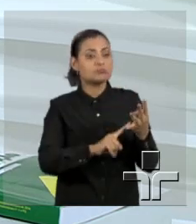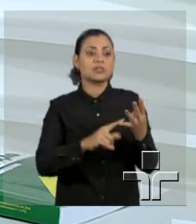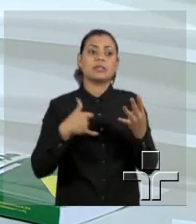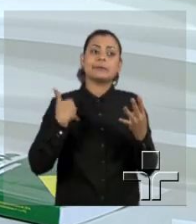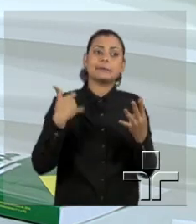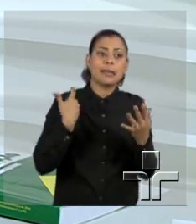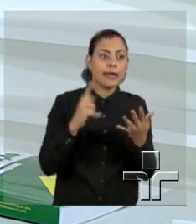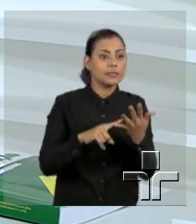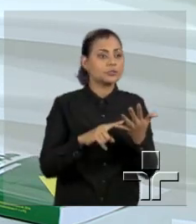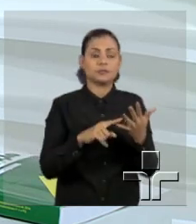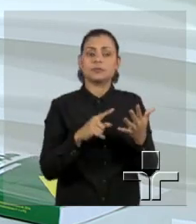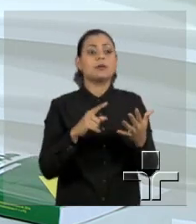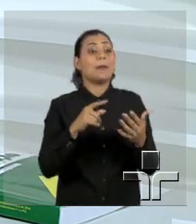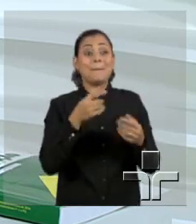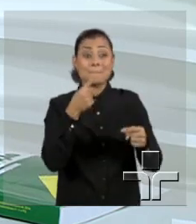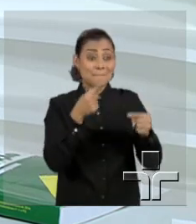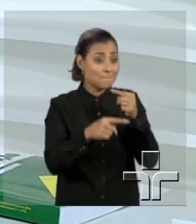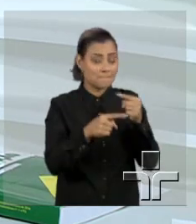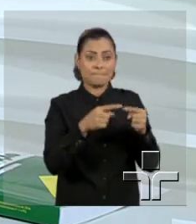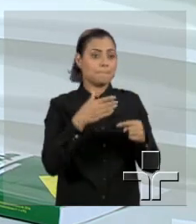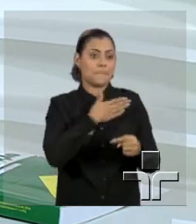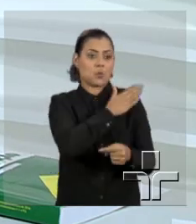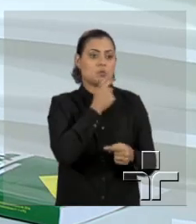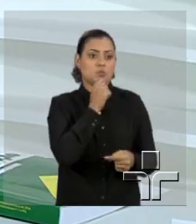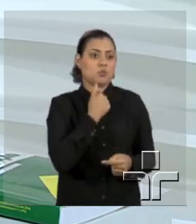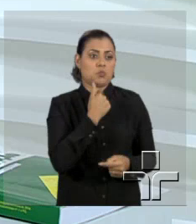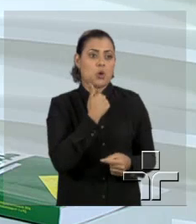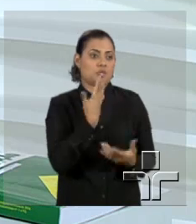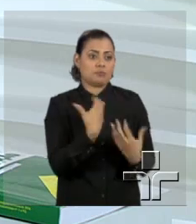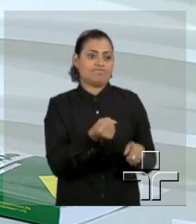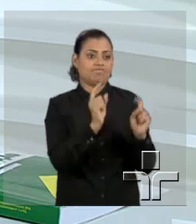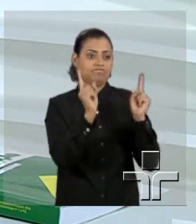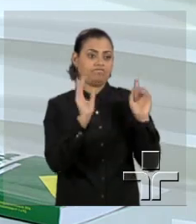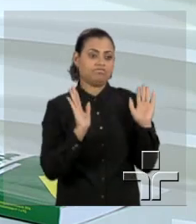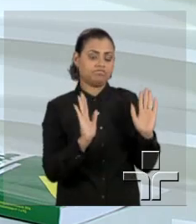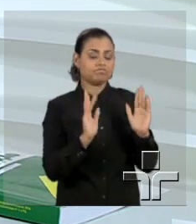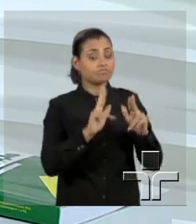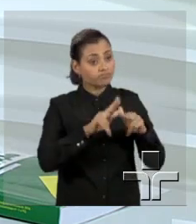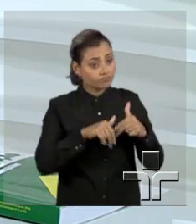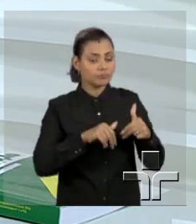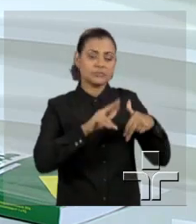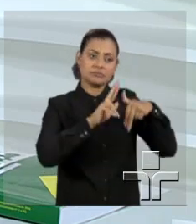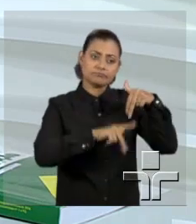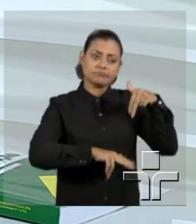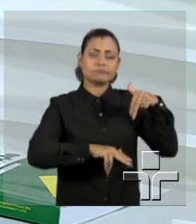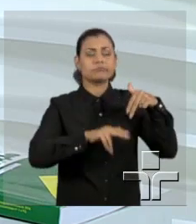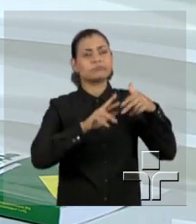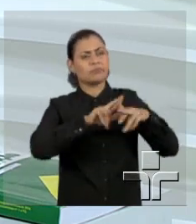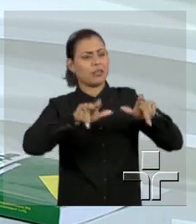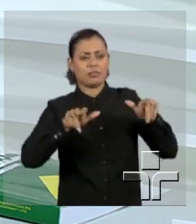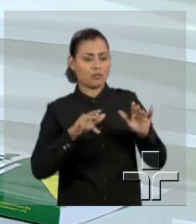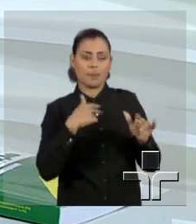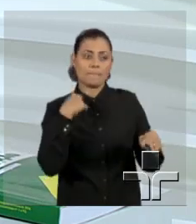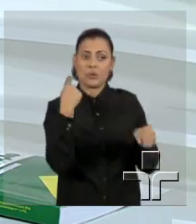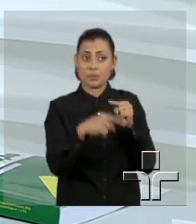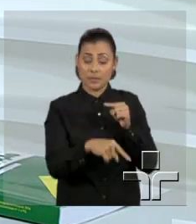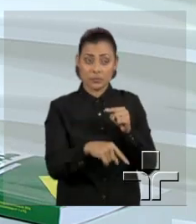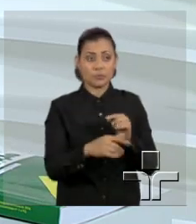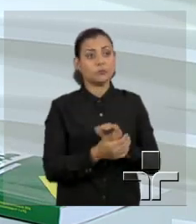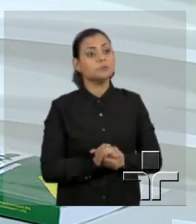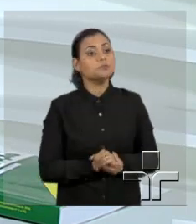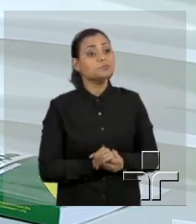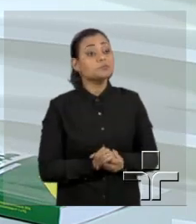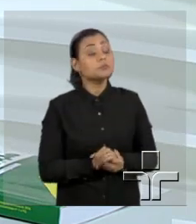idade, ali, né, promover o bem de todos, sem preconceito de sexo, de origem, tal e tal, ou